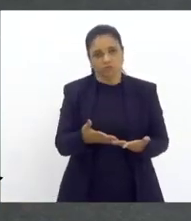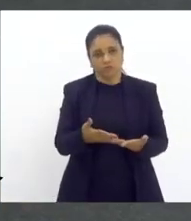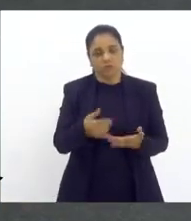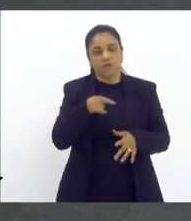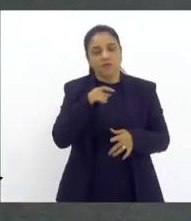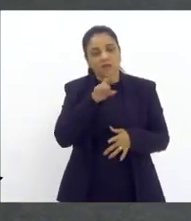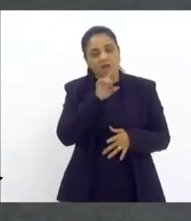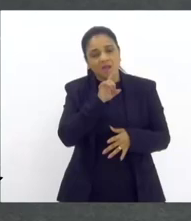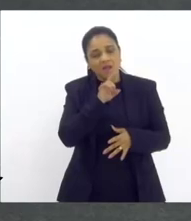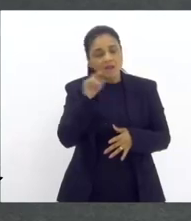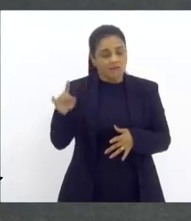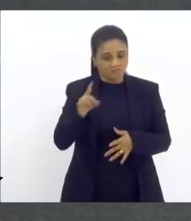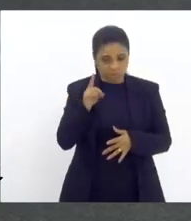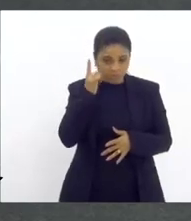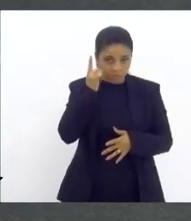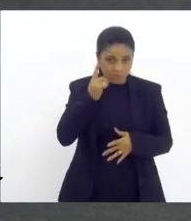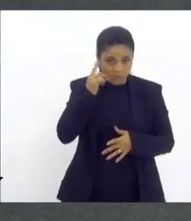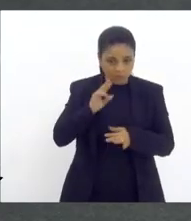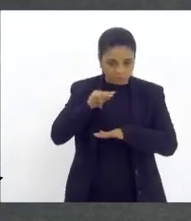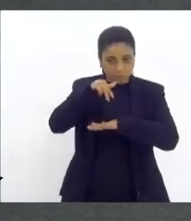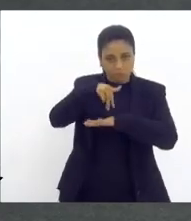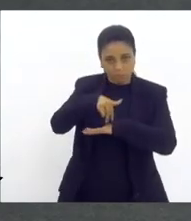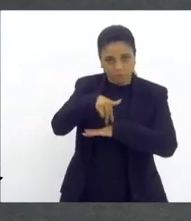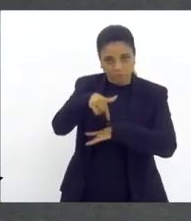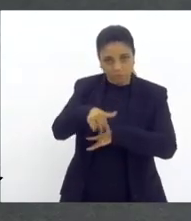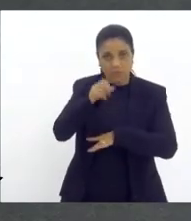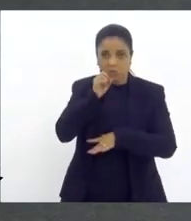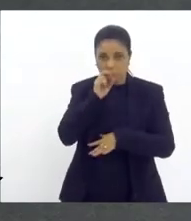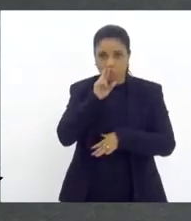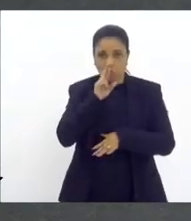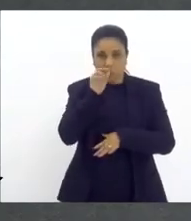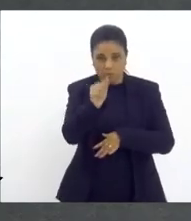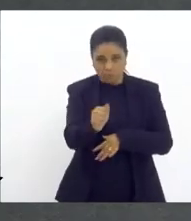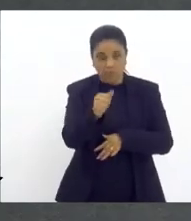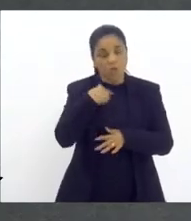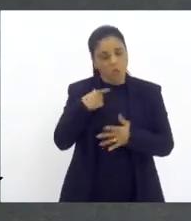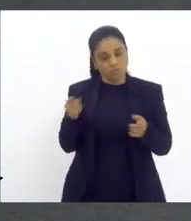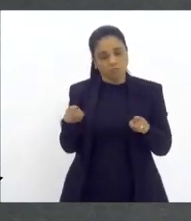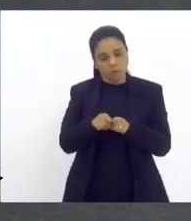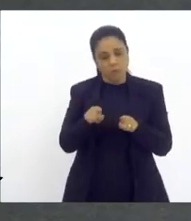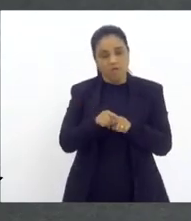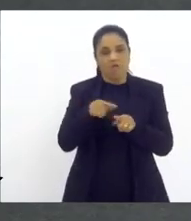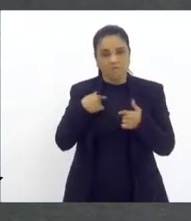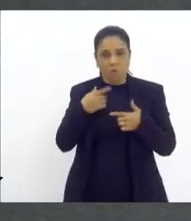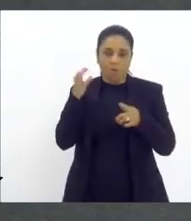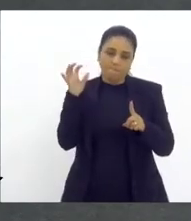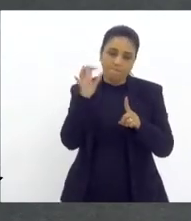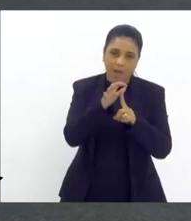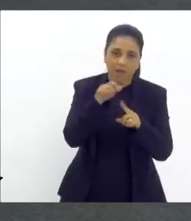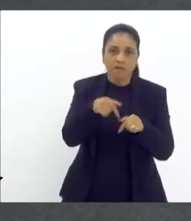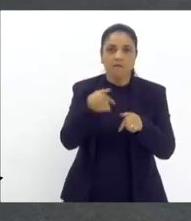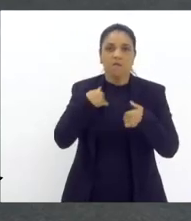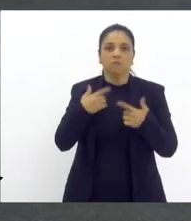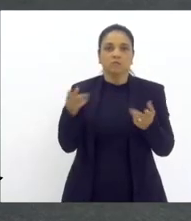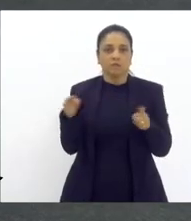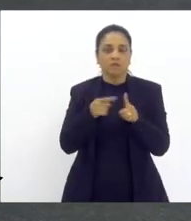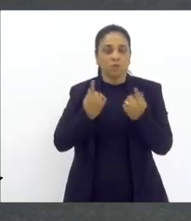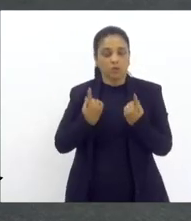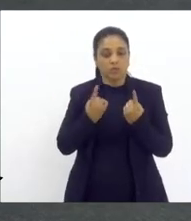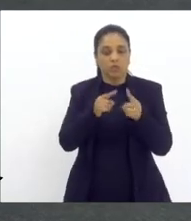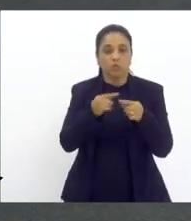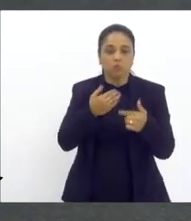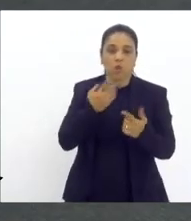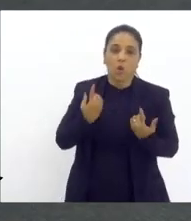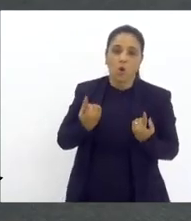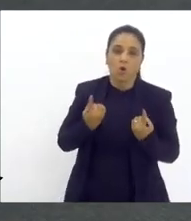vez que o deputado subindo essa Tribuna para me atacar eu vou subir e vou falar de uma denúncia contra o governador e o governador